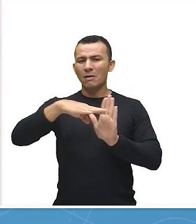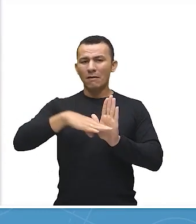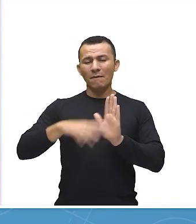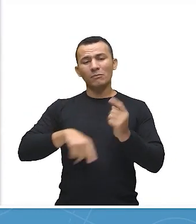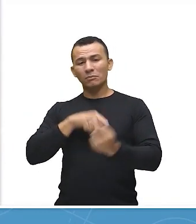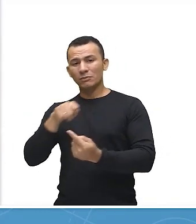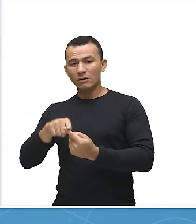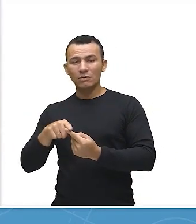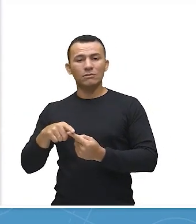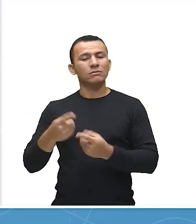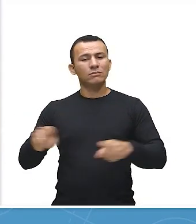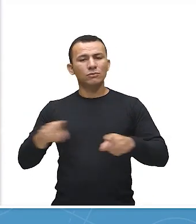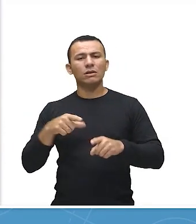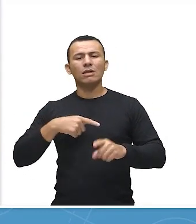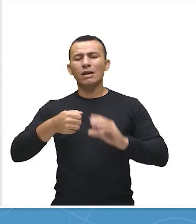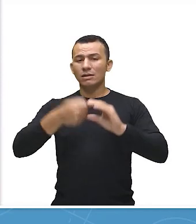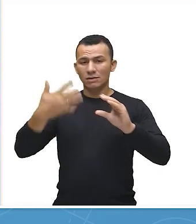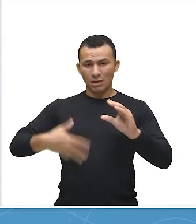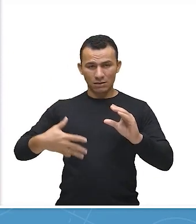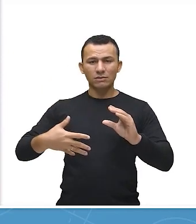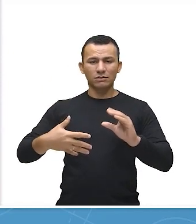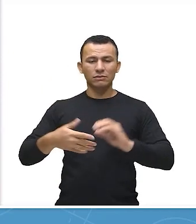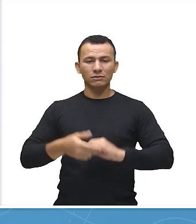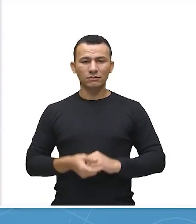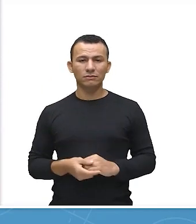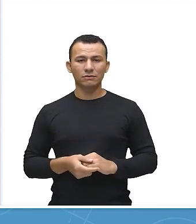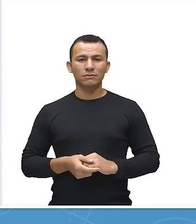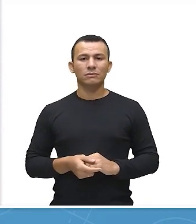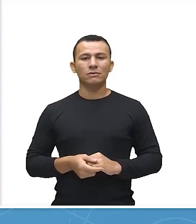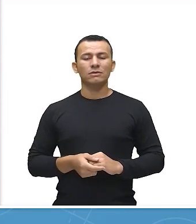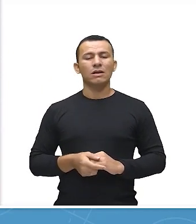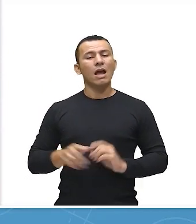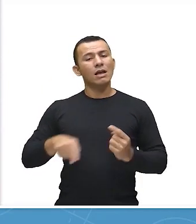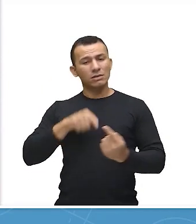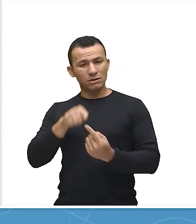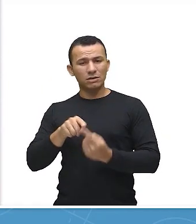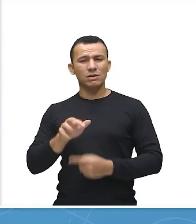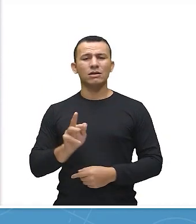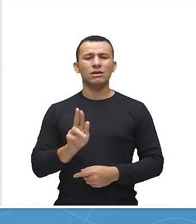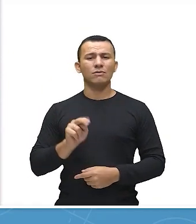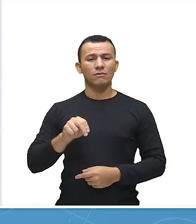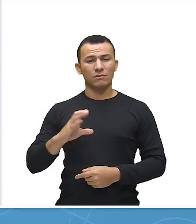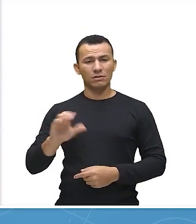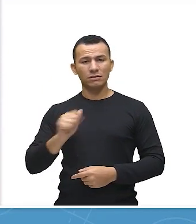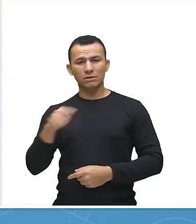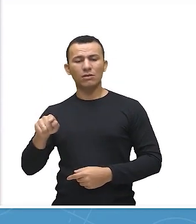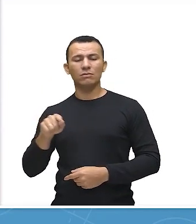A. De acordo com a letra A, a gente tem a música erudita e popular, de acordo com a função.